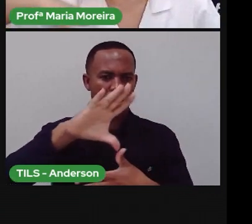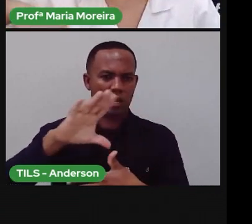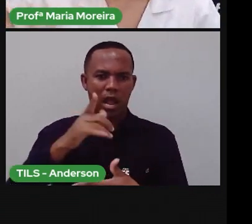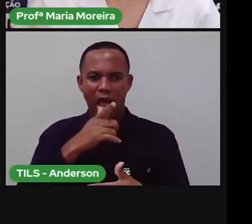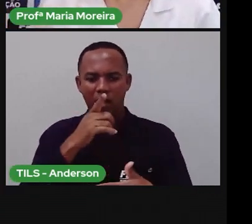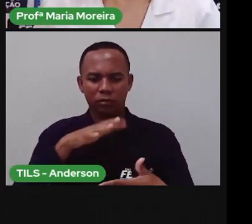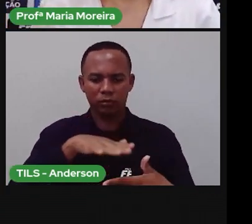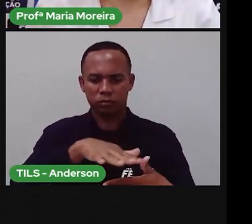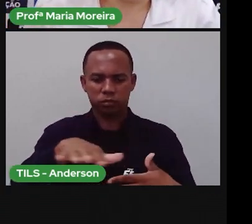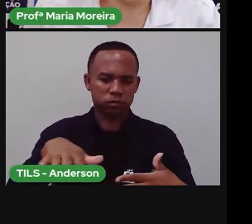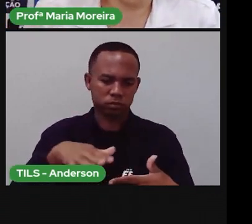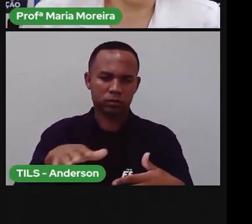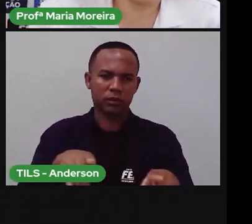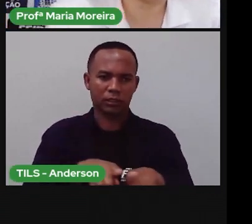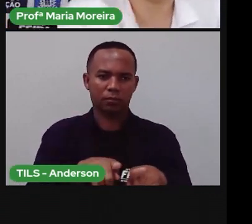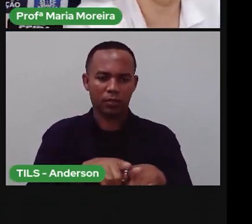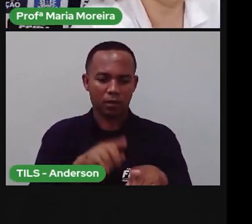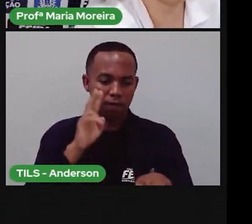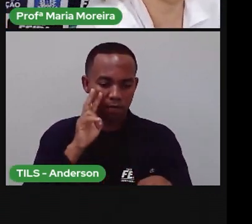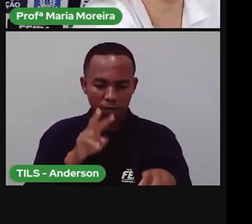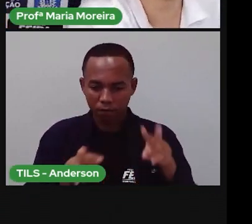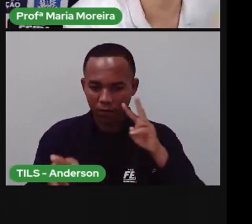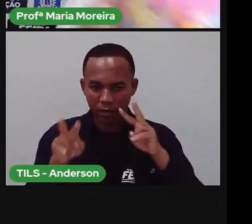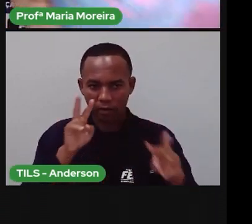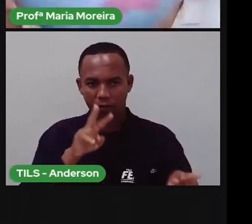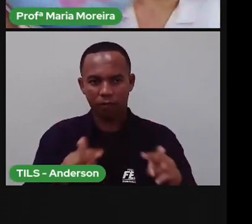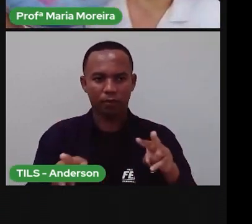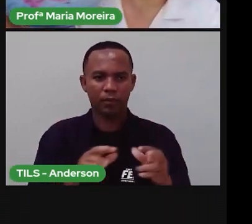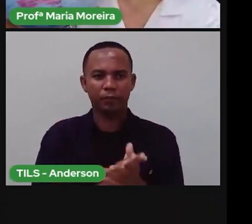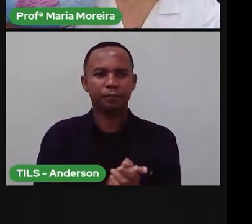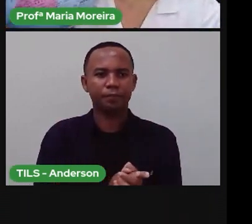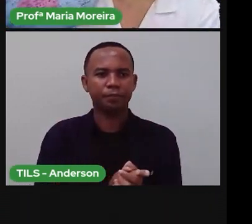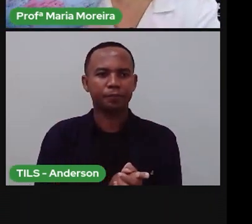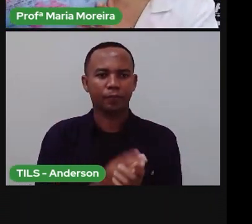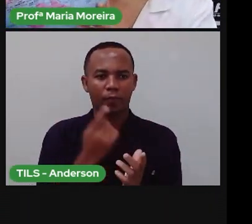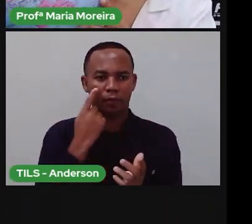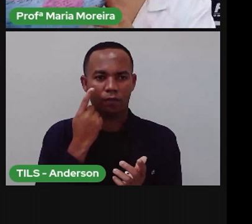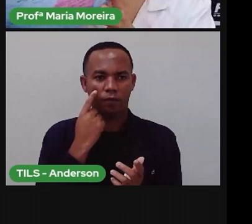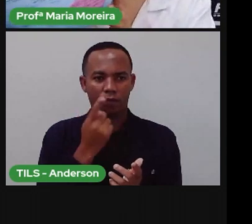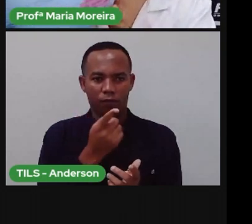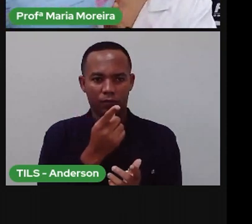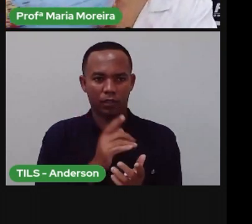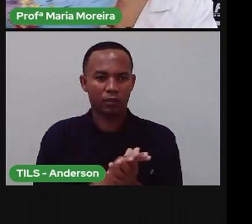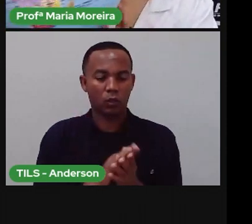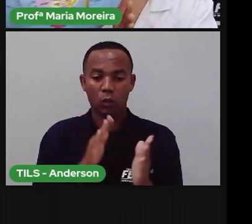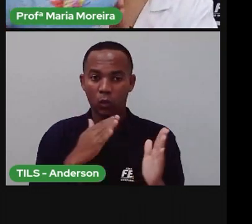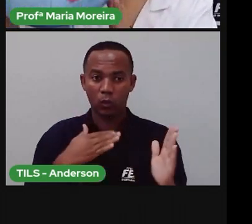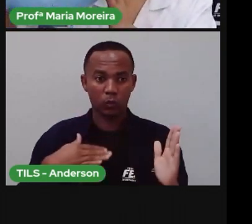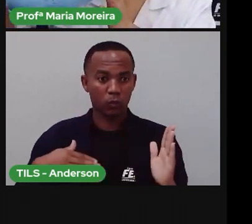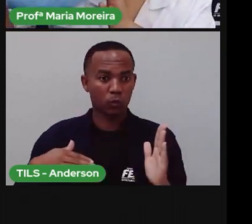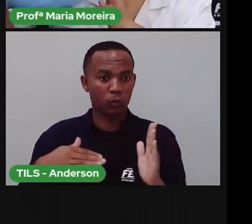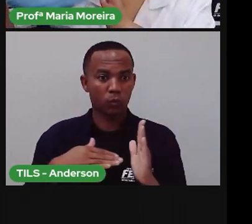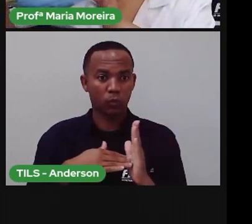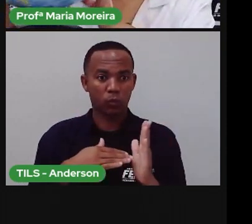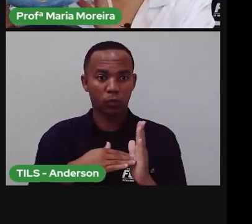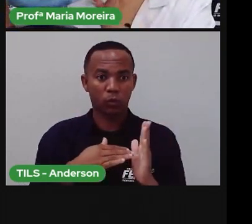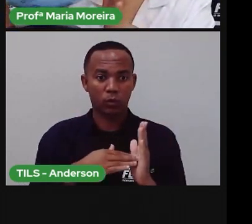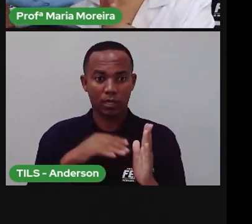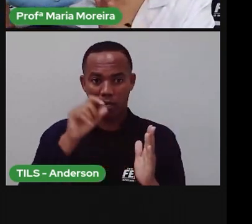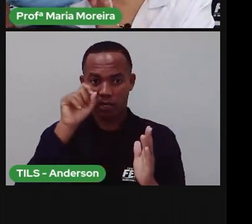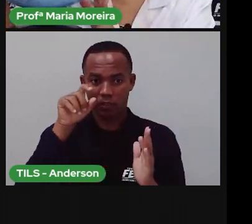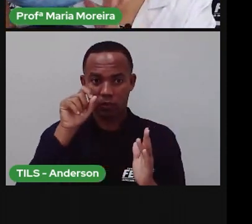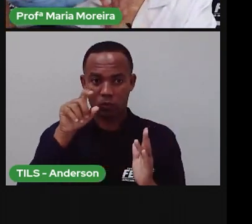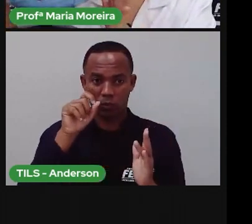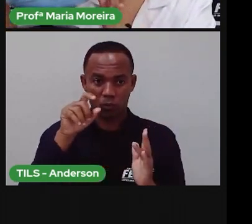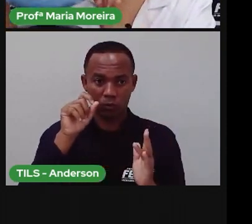águas aí, né, que a gente vê aqui, ó, nosso amigo inseparável, tá vendo? Então, tudo isso aqui que tá em azul são